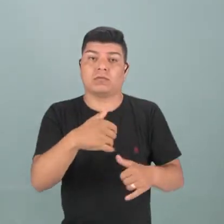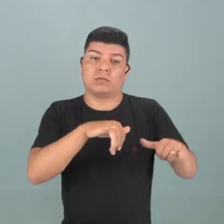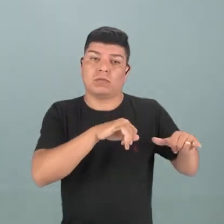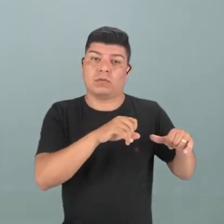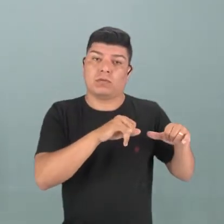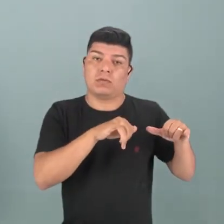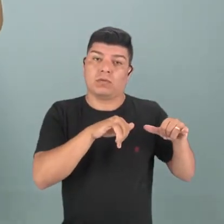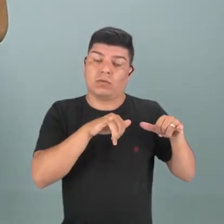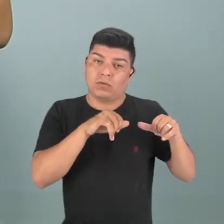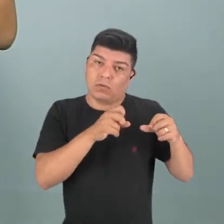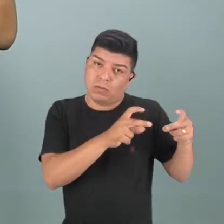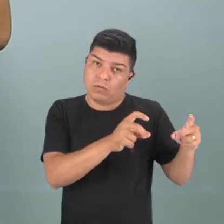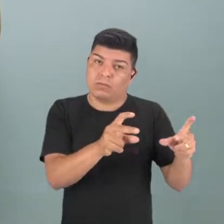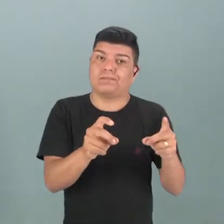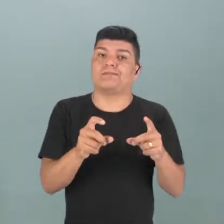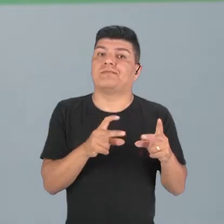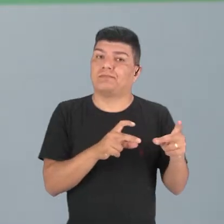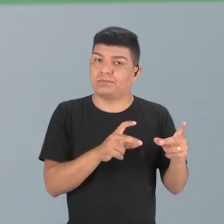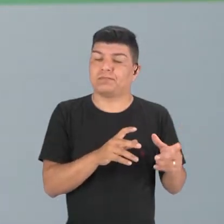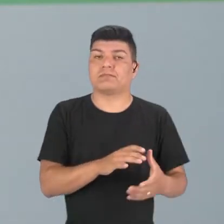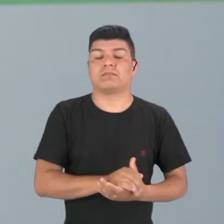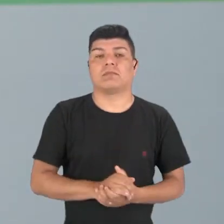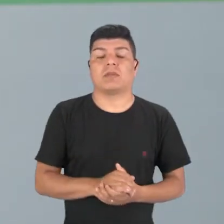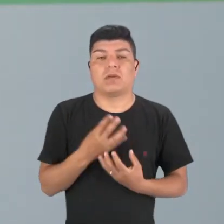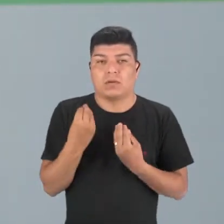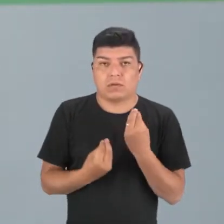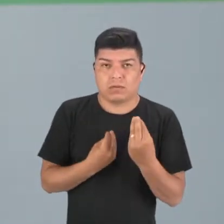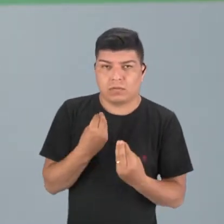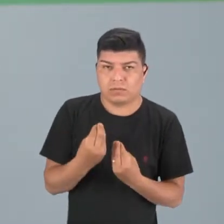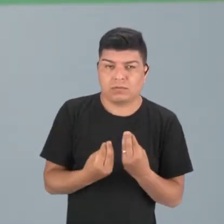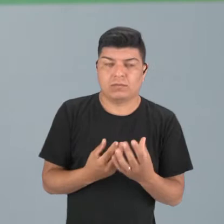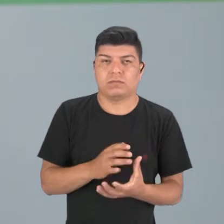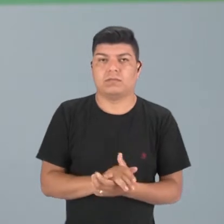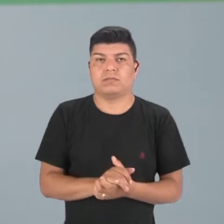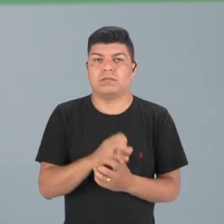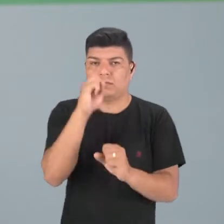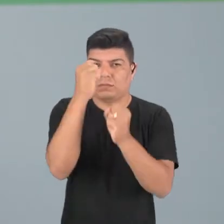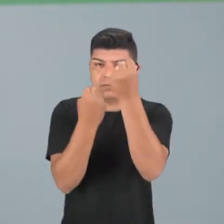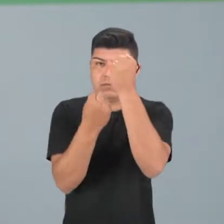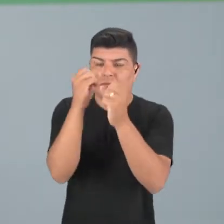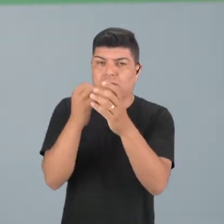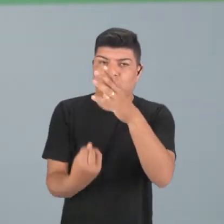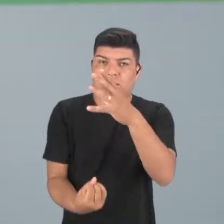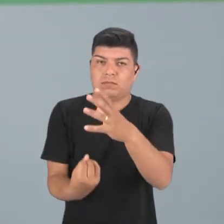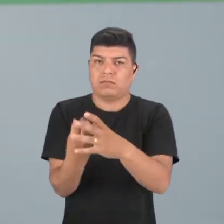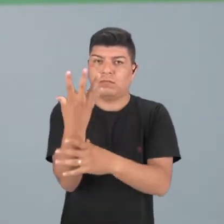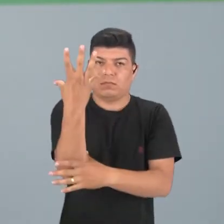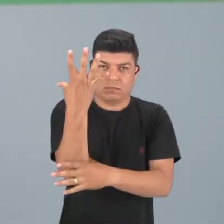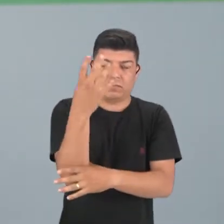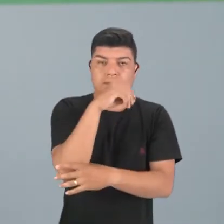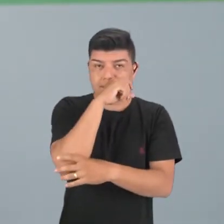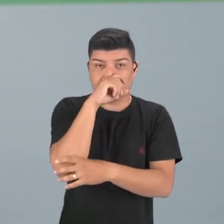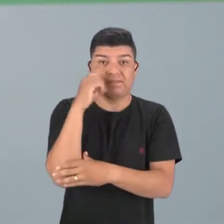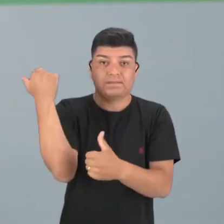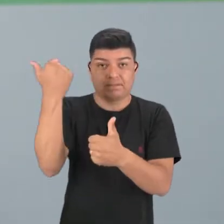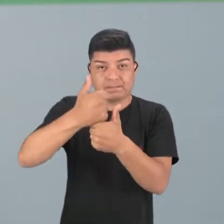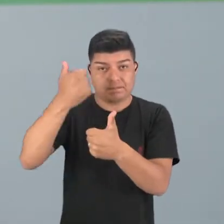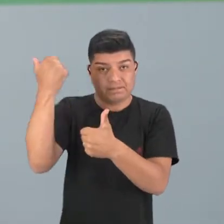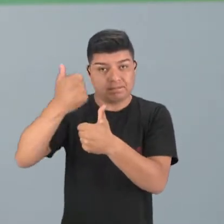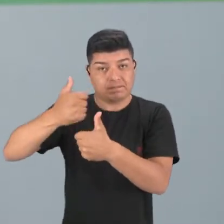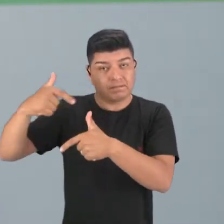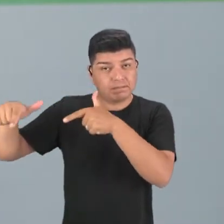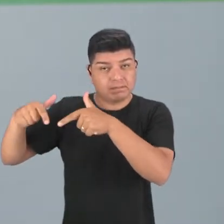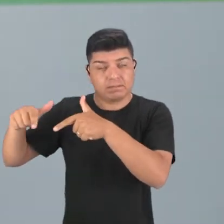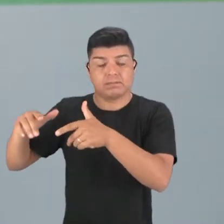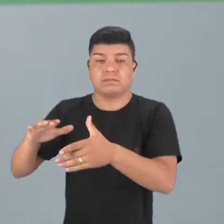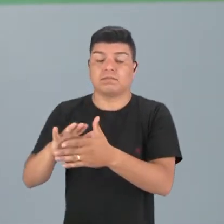mercado. Outra situação aqui, né? Como foi entrando, como eu falei, as máquinas foram tomando conta.